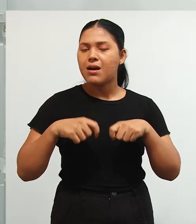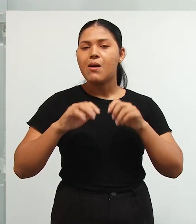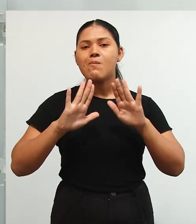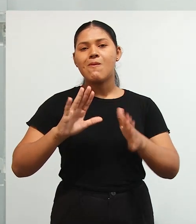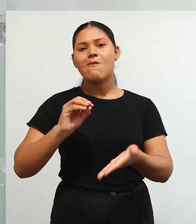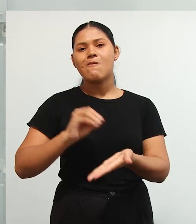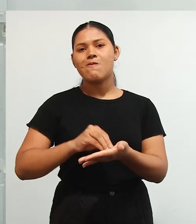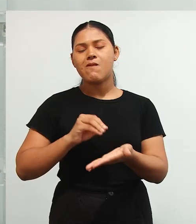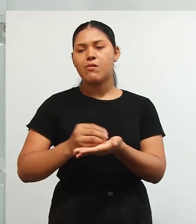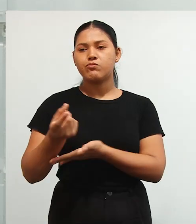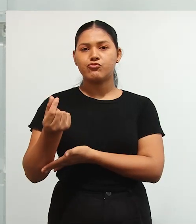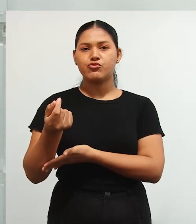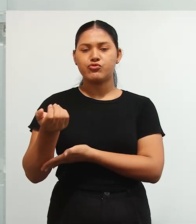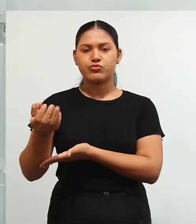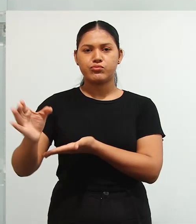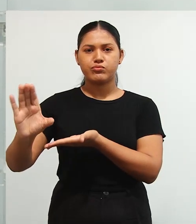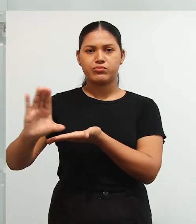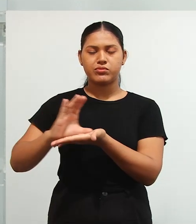no caso da Lei